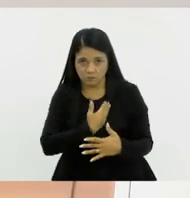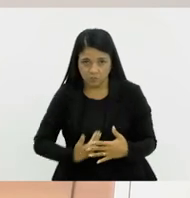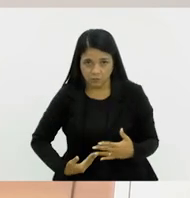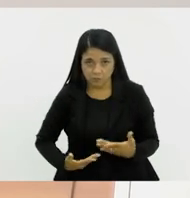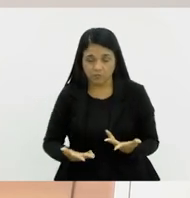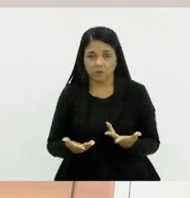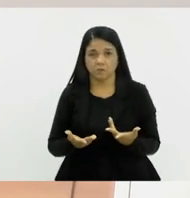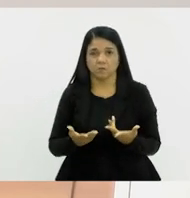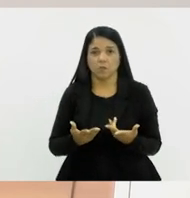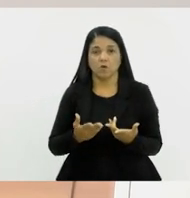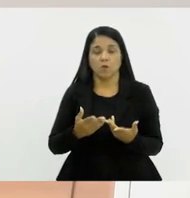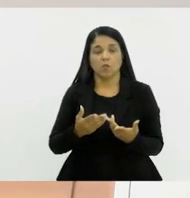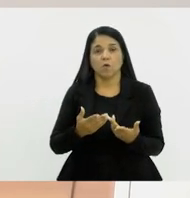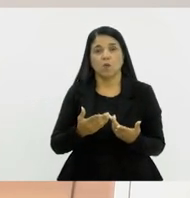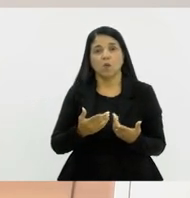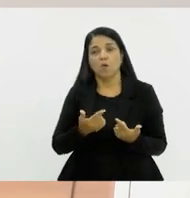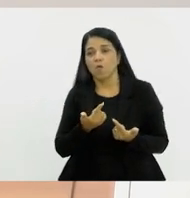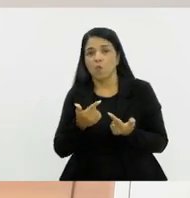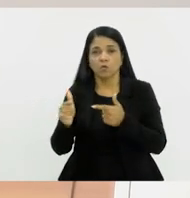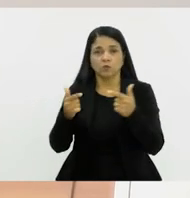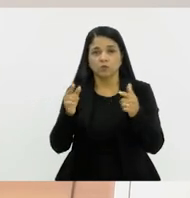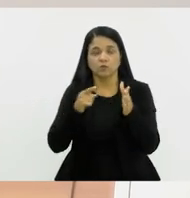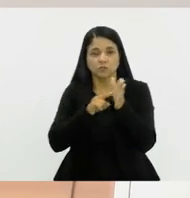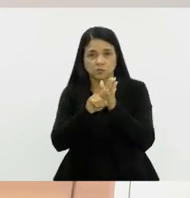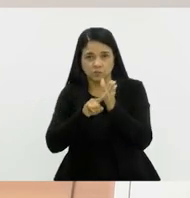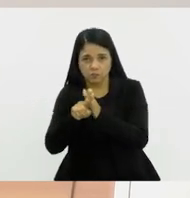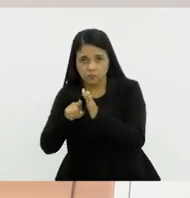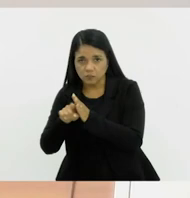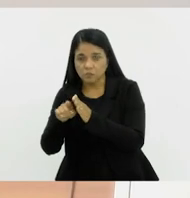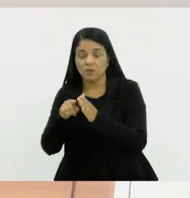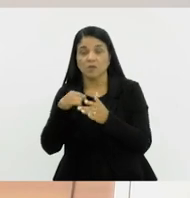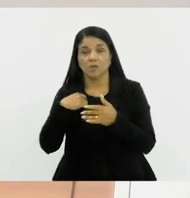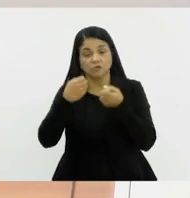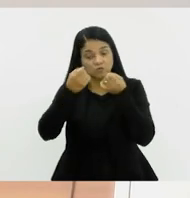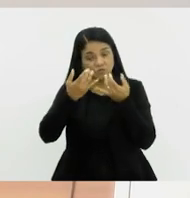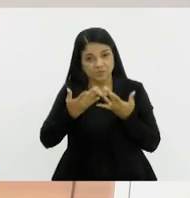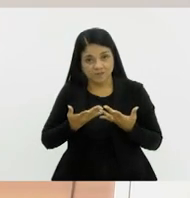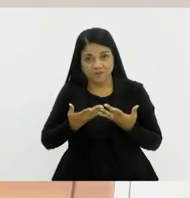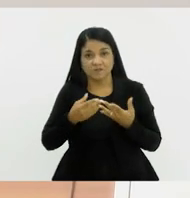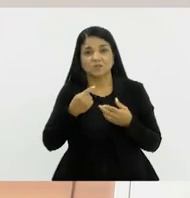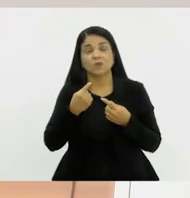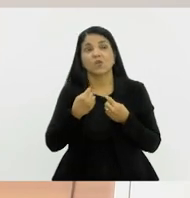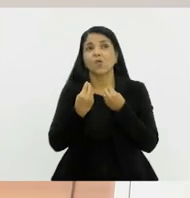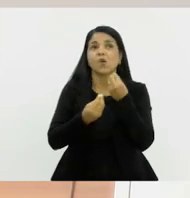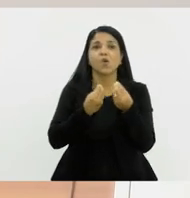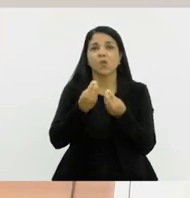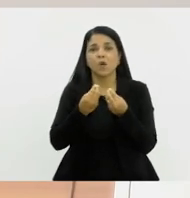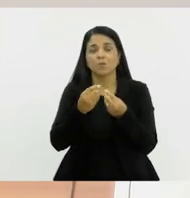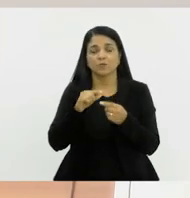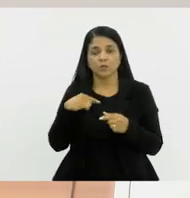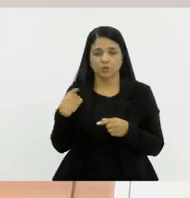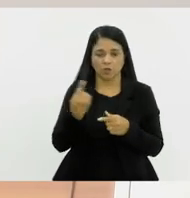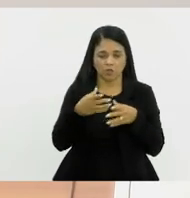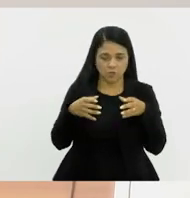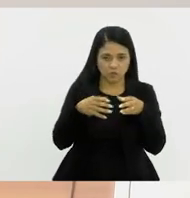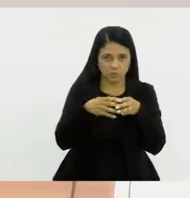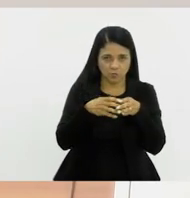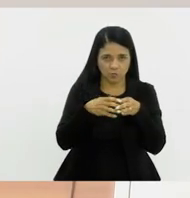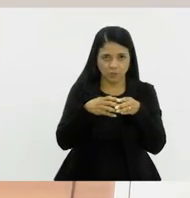de outros questionamentos. Eu estou apenas falando isso para ver onde nós, enquanto frente